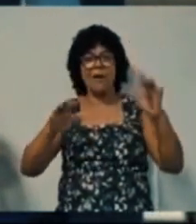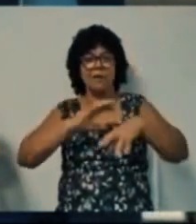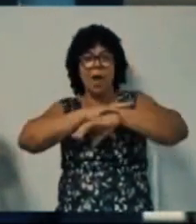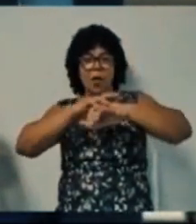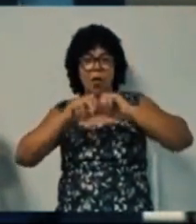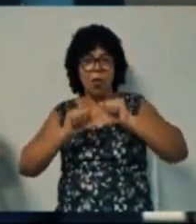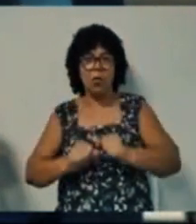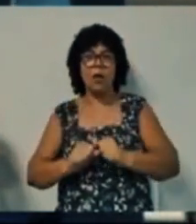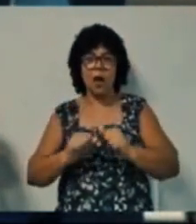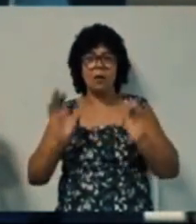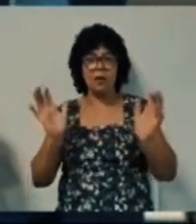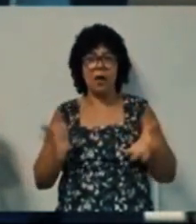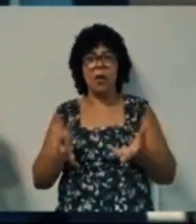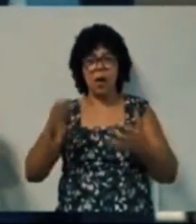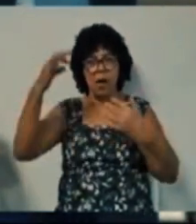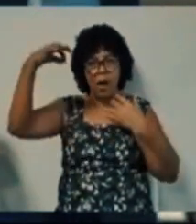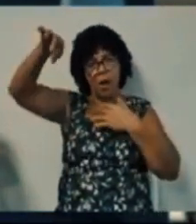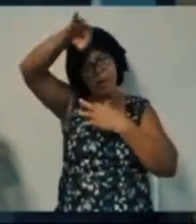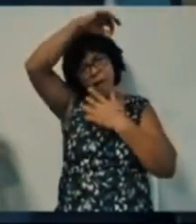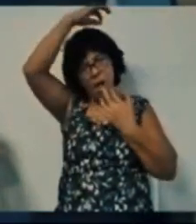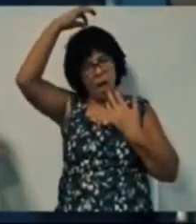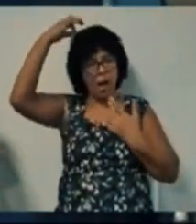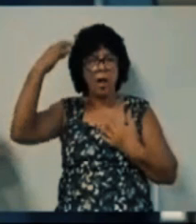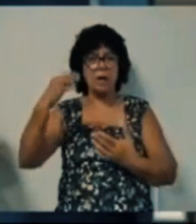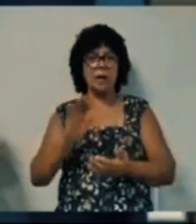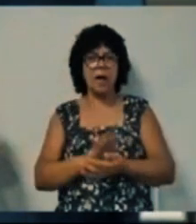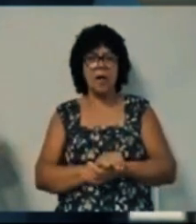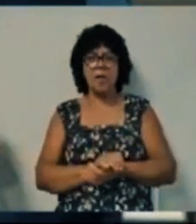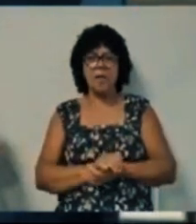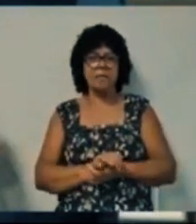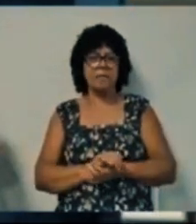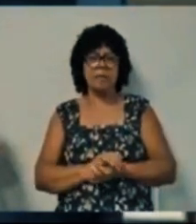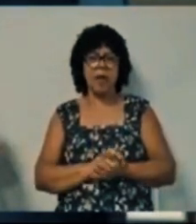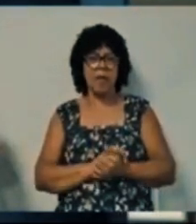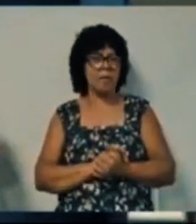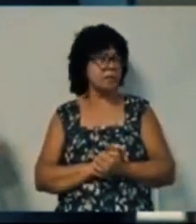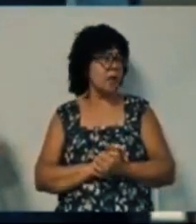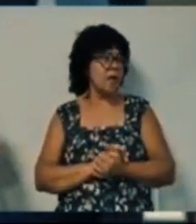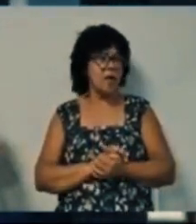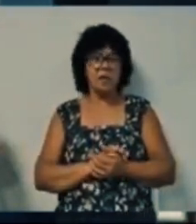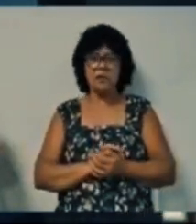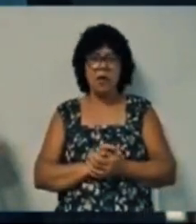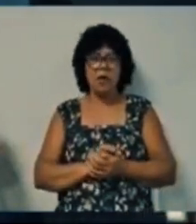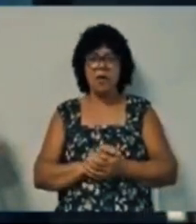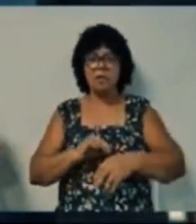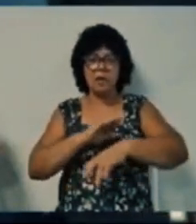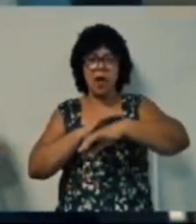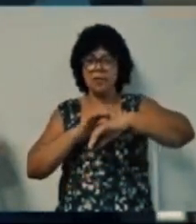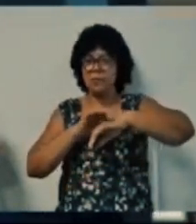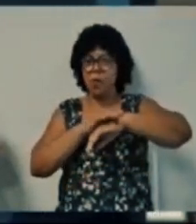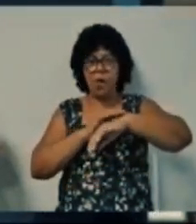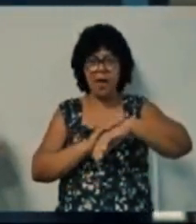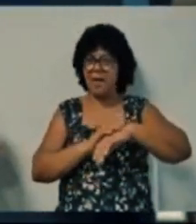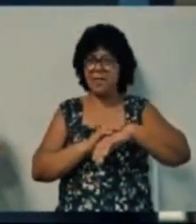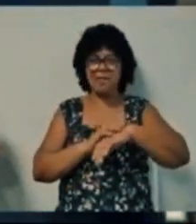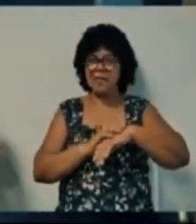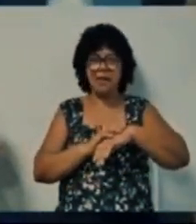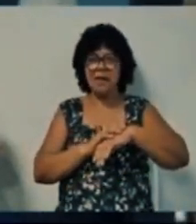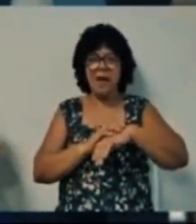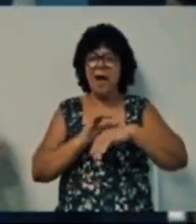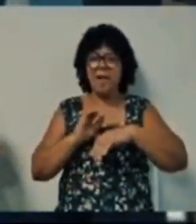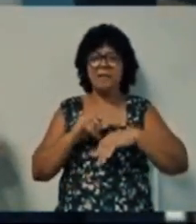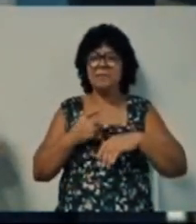Seja curado agora em nome de Jesus. Não importa qual é a tua enfermidade, se tu crê, se tu